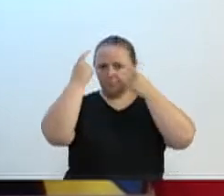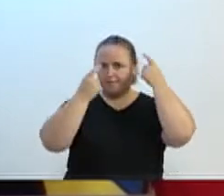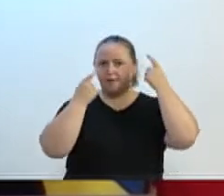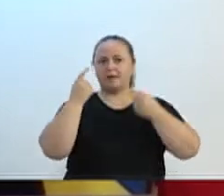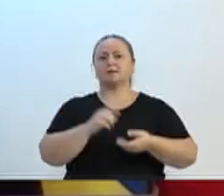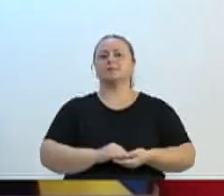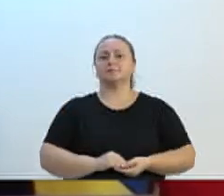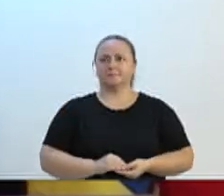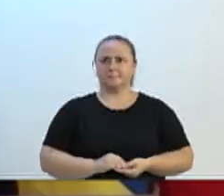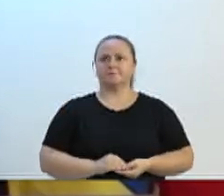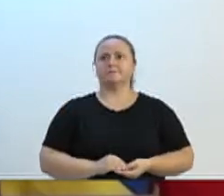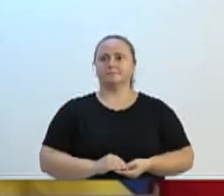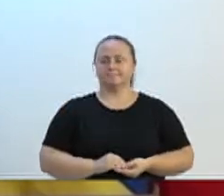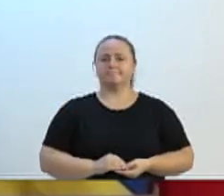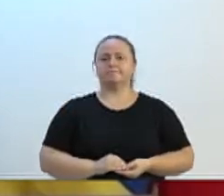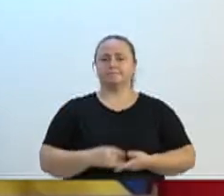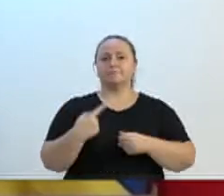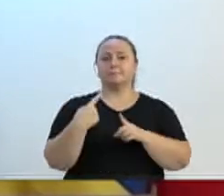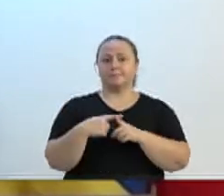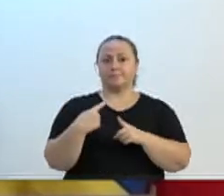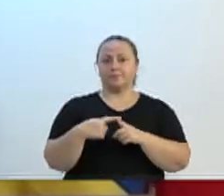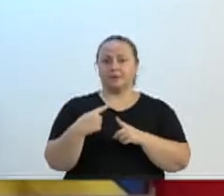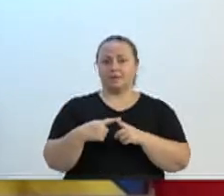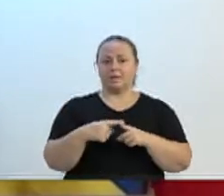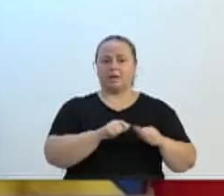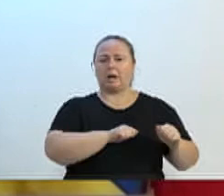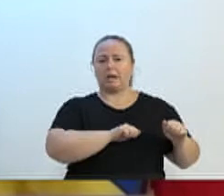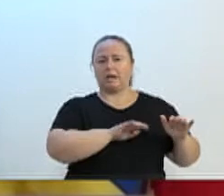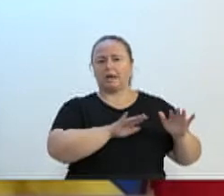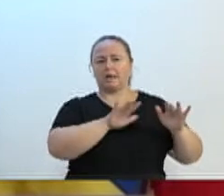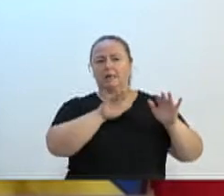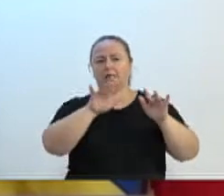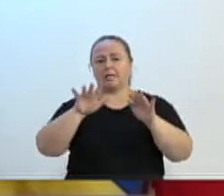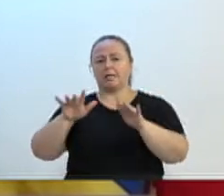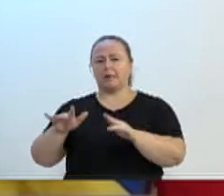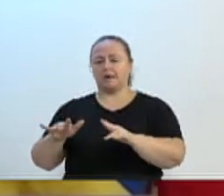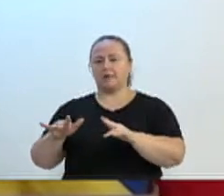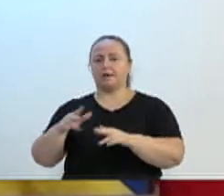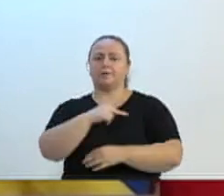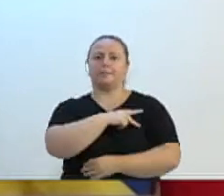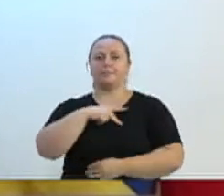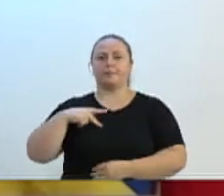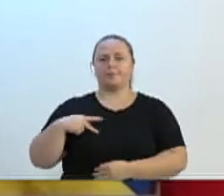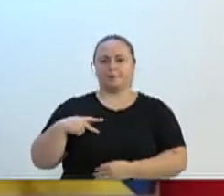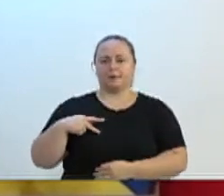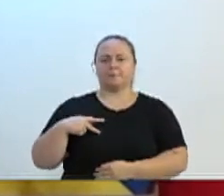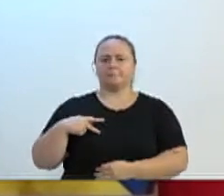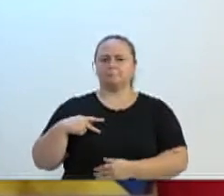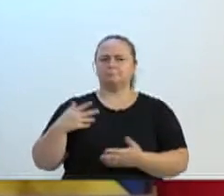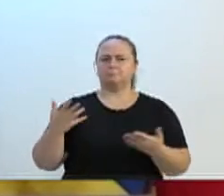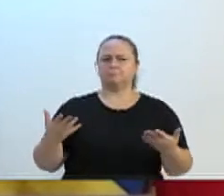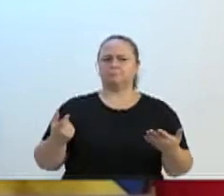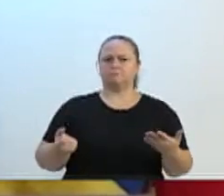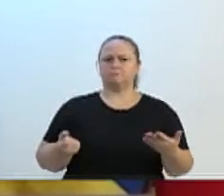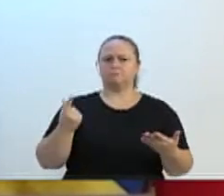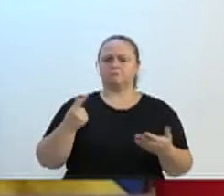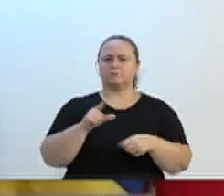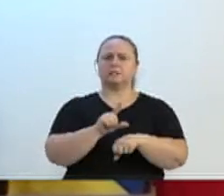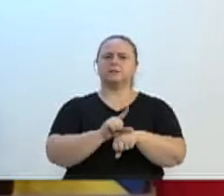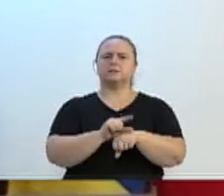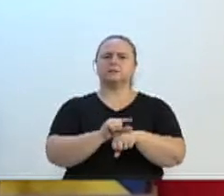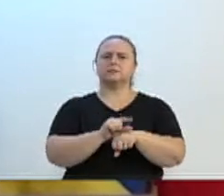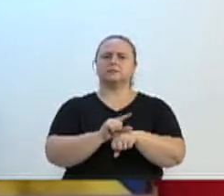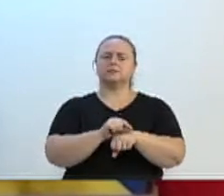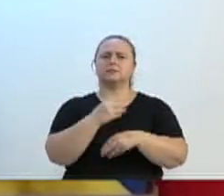provavelmente migrarão em massa para a escola pública. E nos perguntamos, como a Secretaria Municipal de Educação